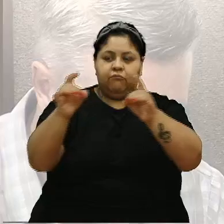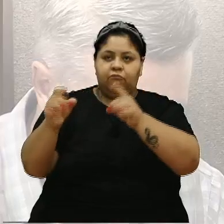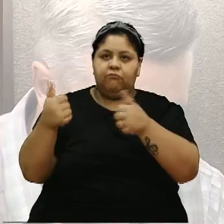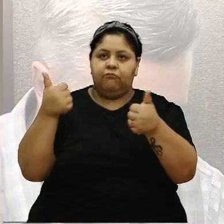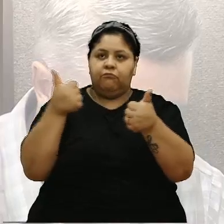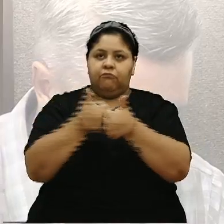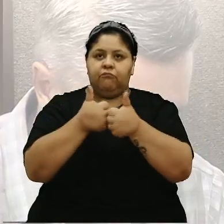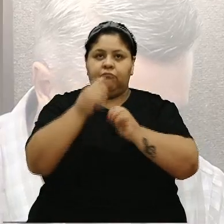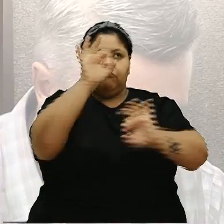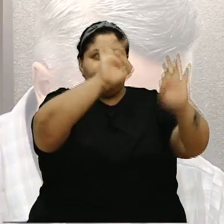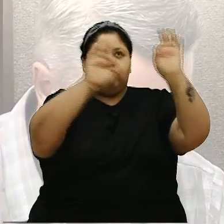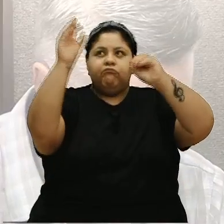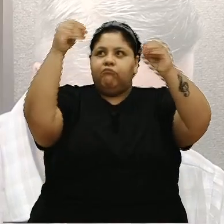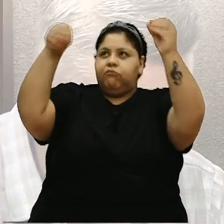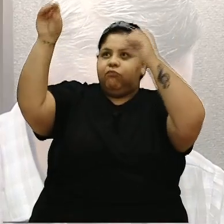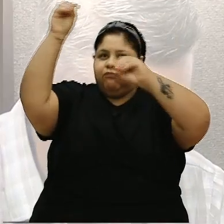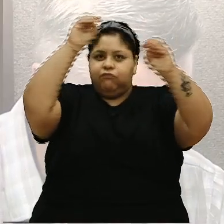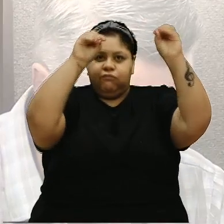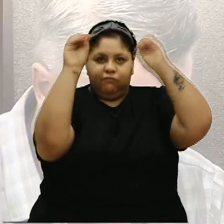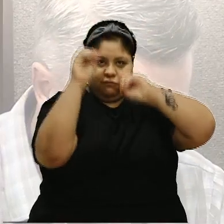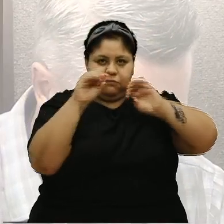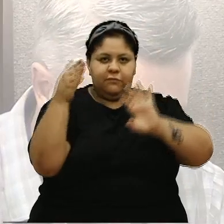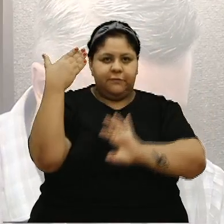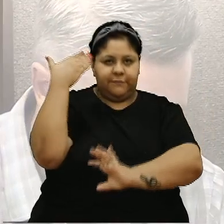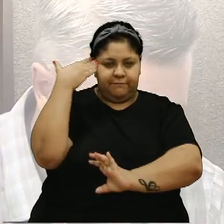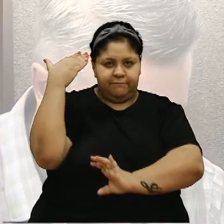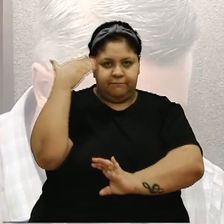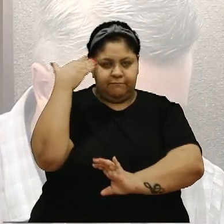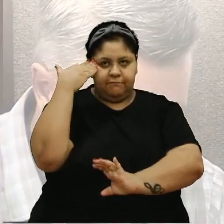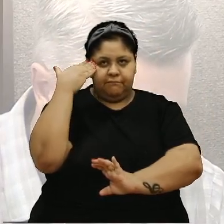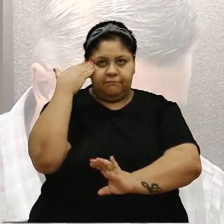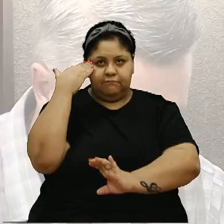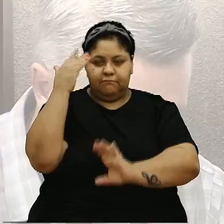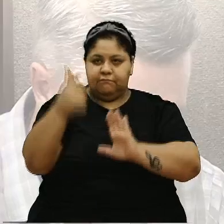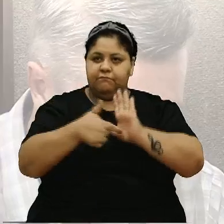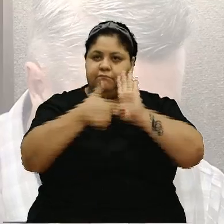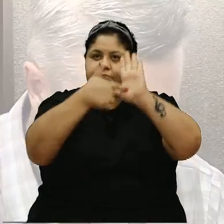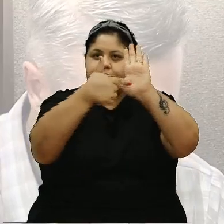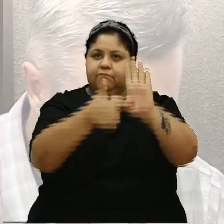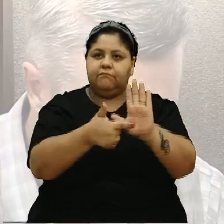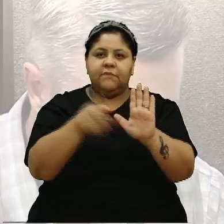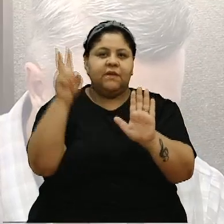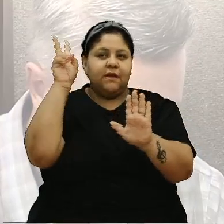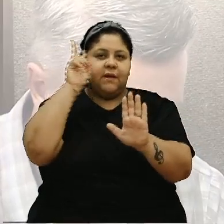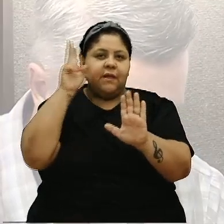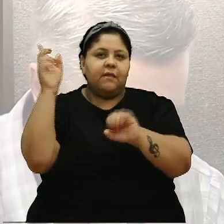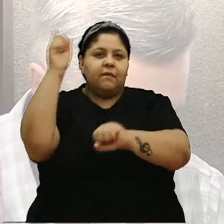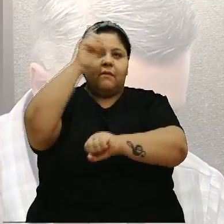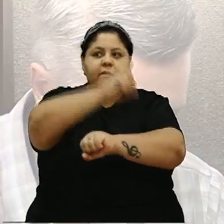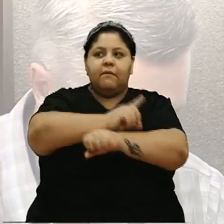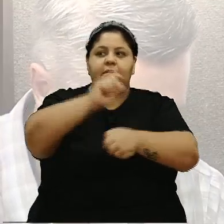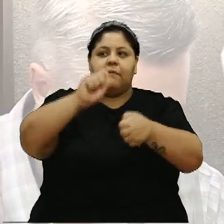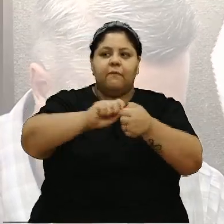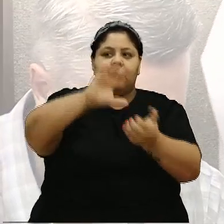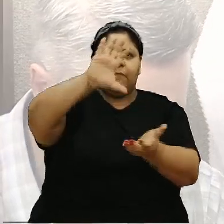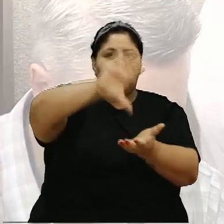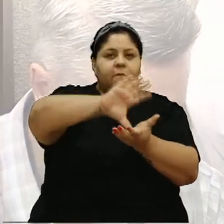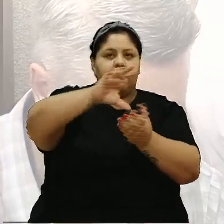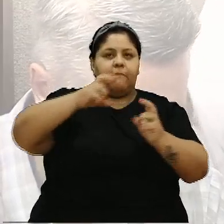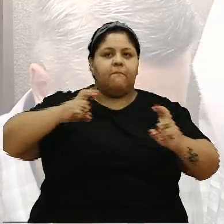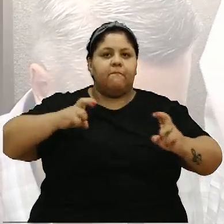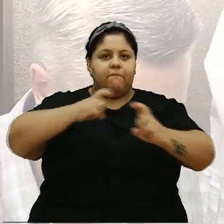de decoração temática e atrações culturais alusivas à data, realizadas na Praça Dante